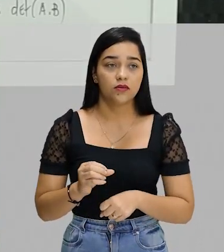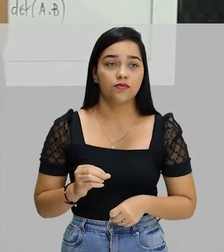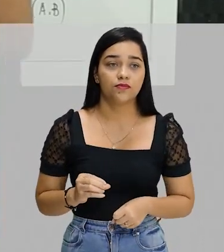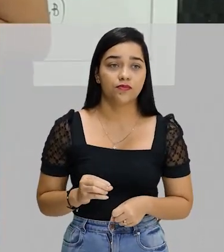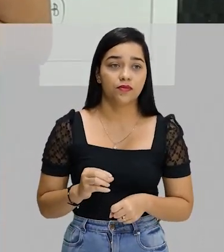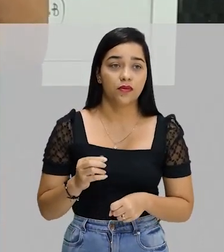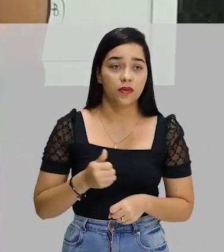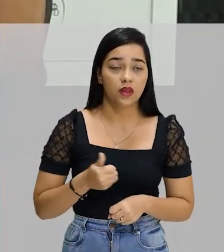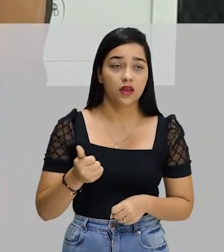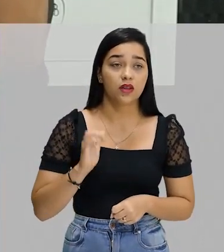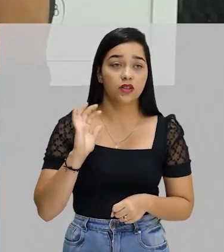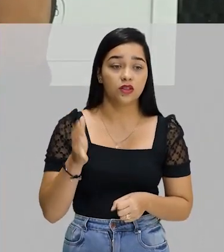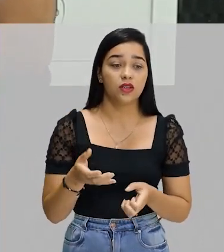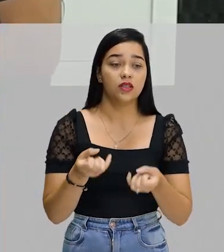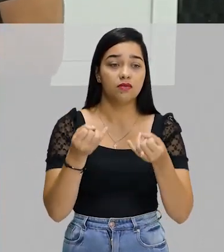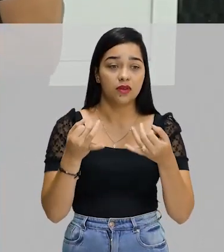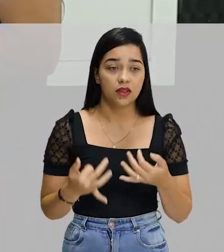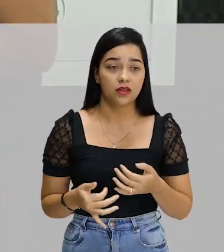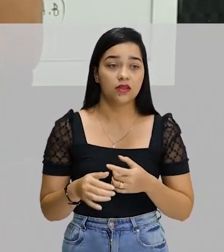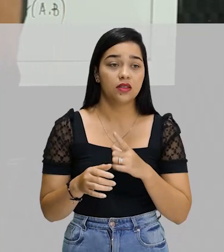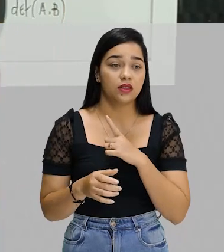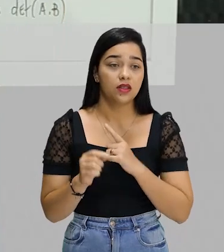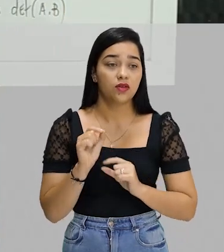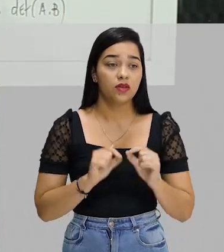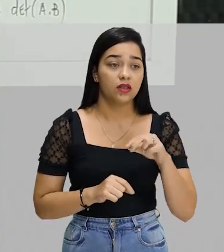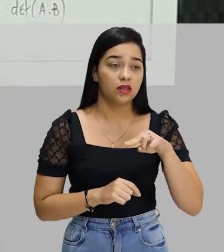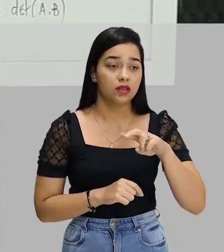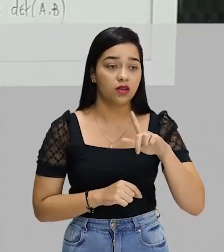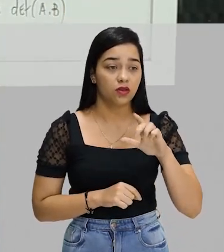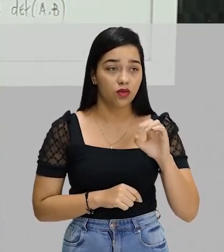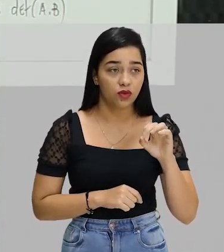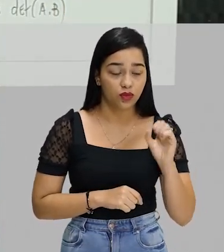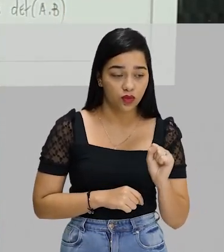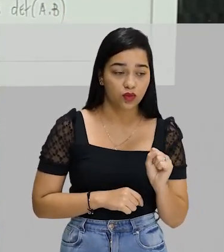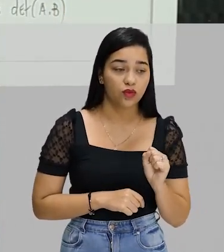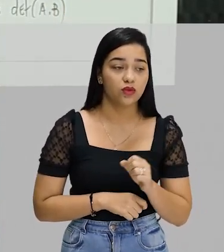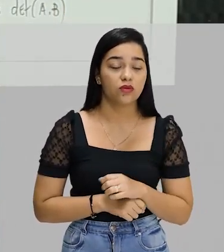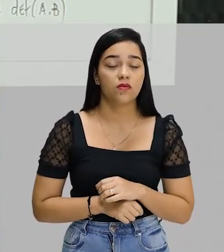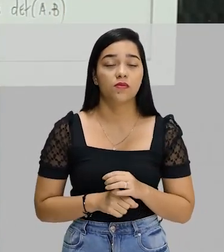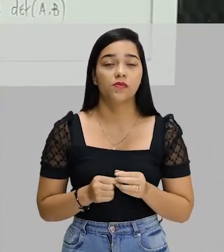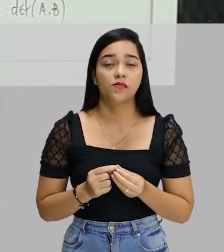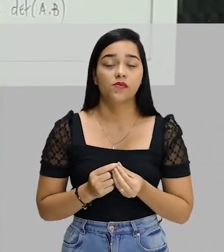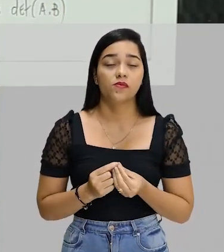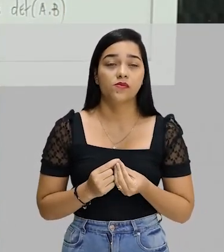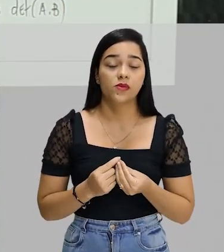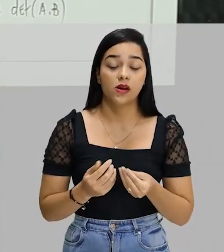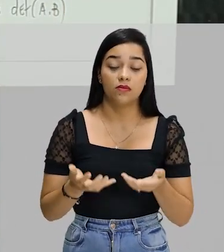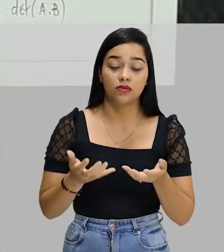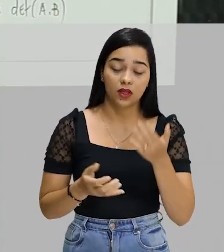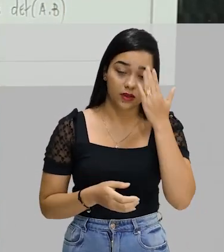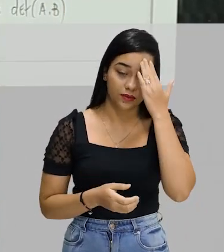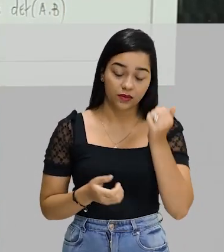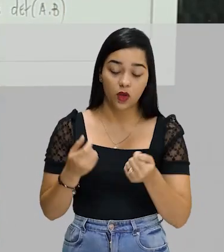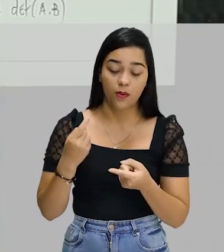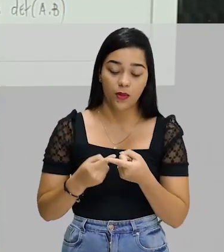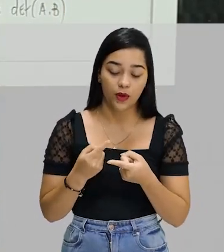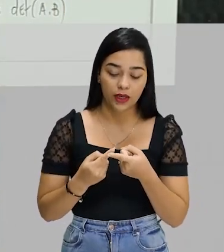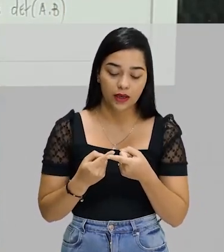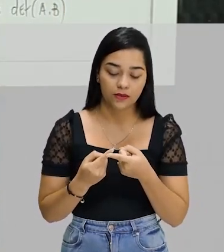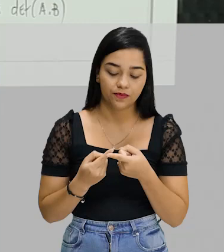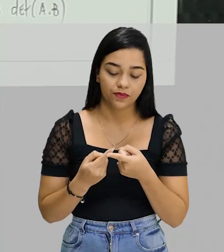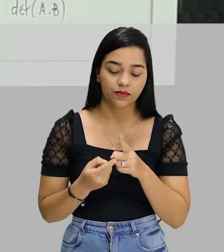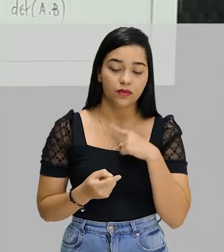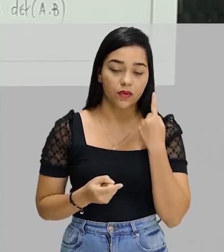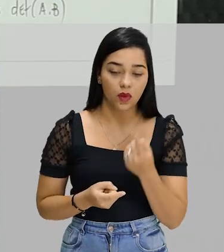nessa primeira questão já está dizendo que os determinantes são nulos, ó. Determinantes são nulos. Aí ele quer saber a justificativa, né? Que a